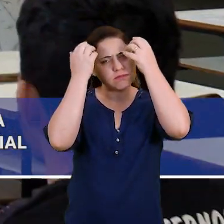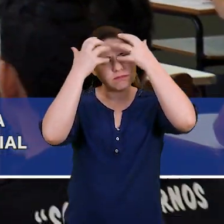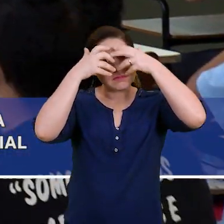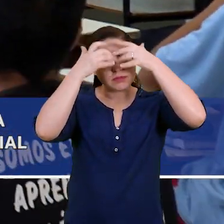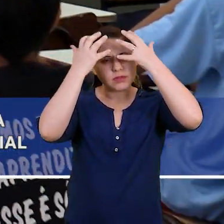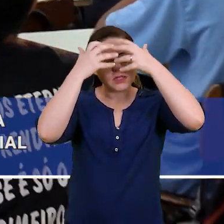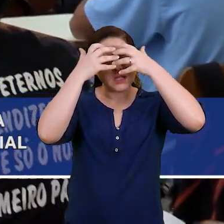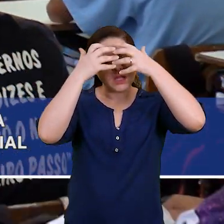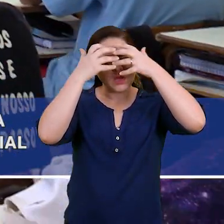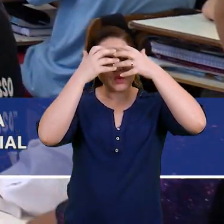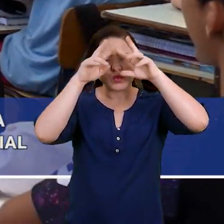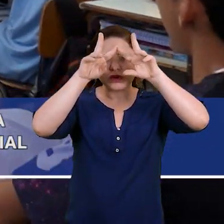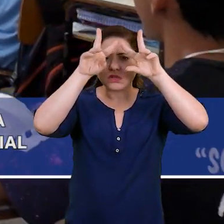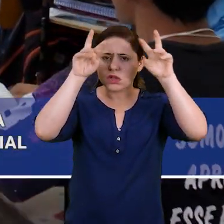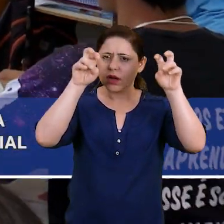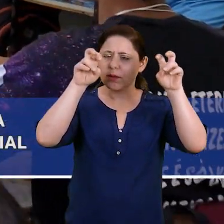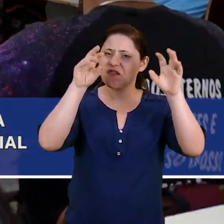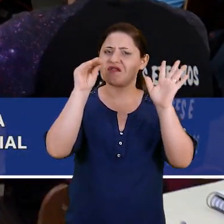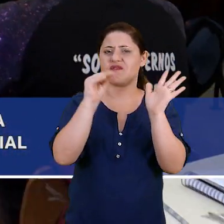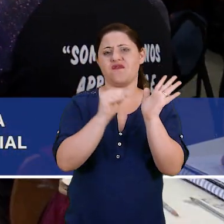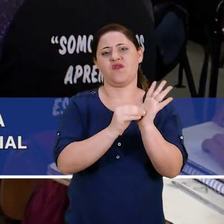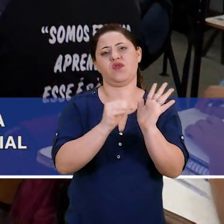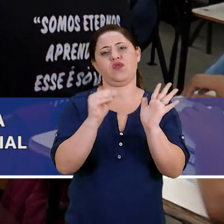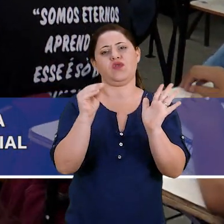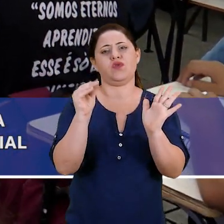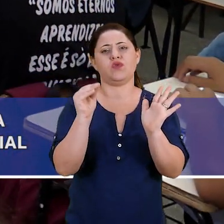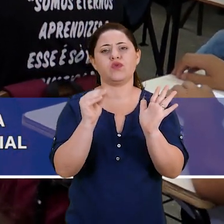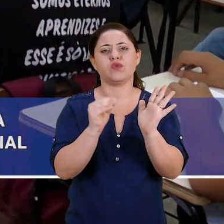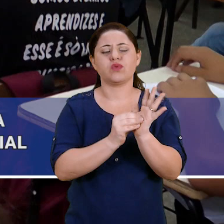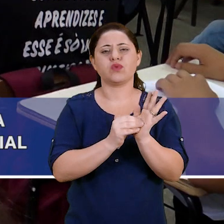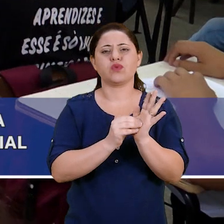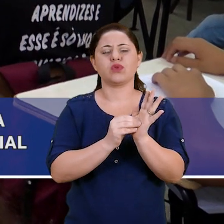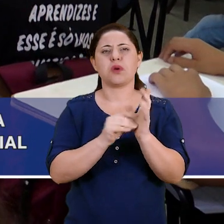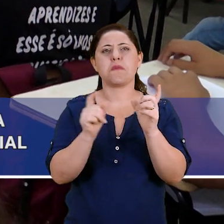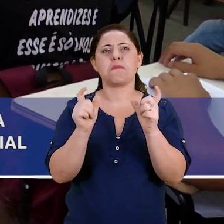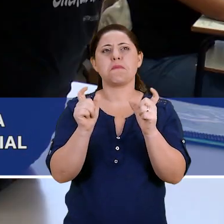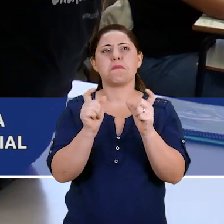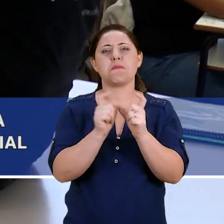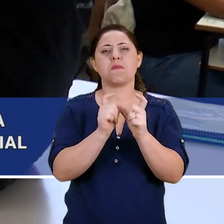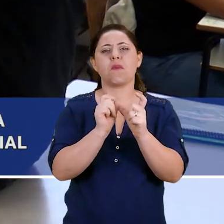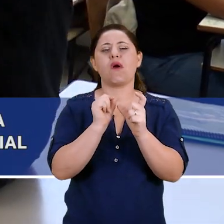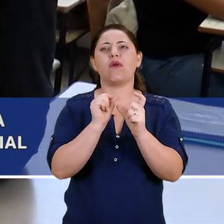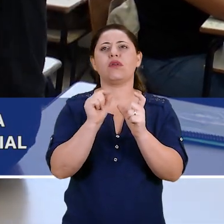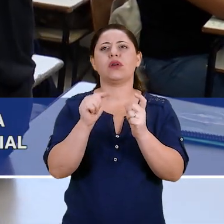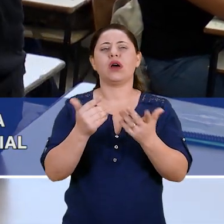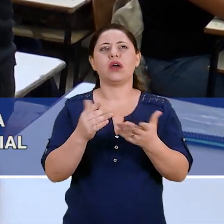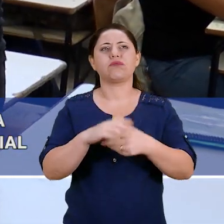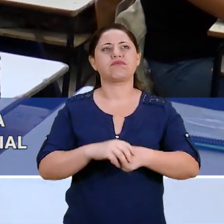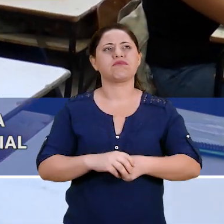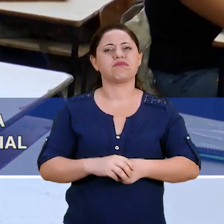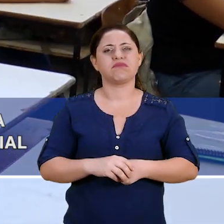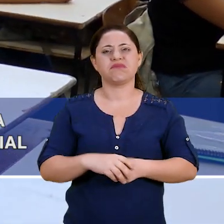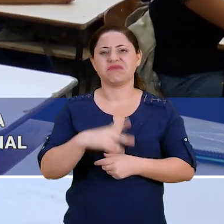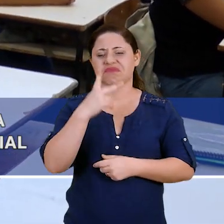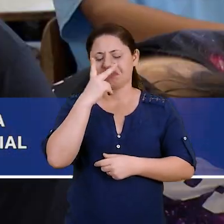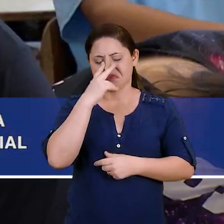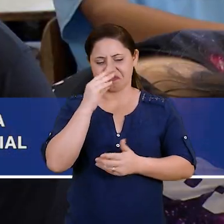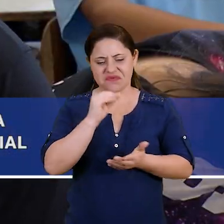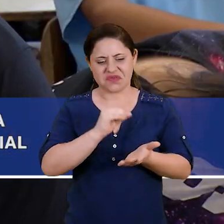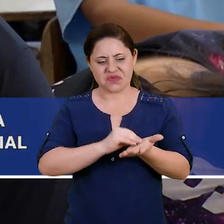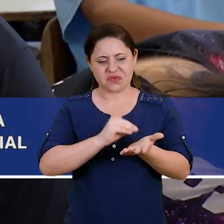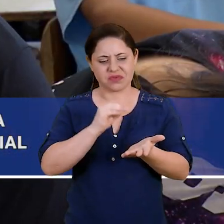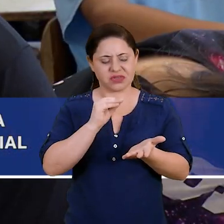escola e refletir sobre esses assuntos, não é? Acredito que fica faltando um